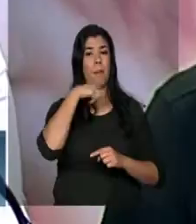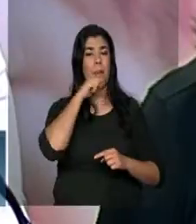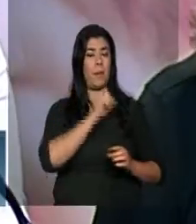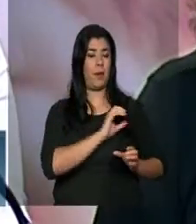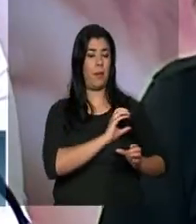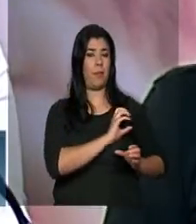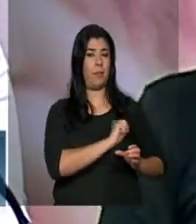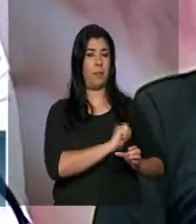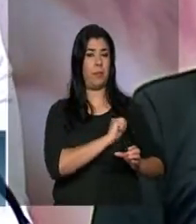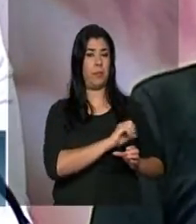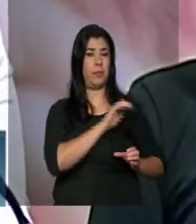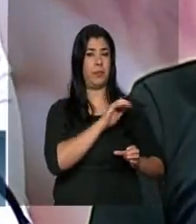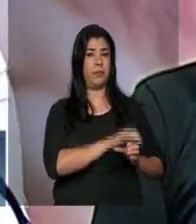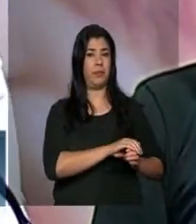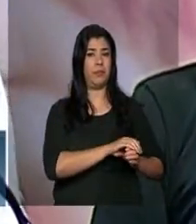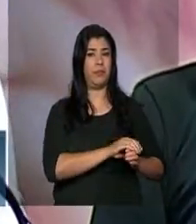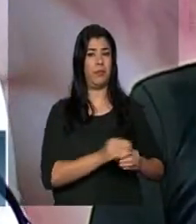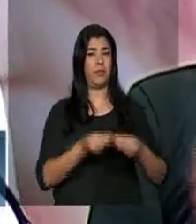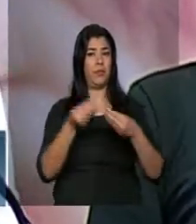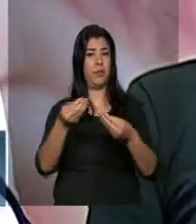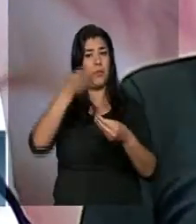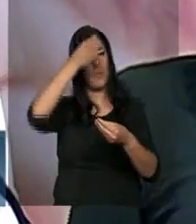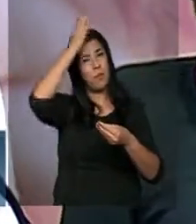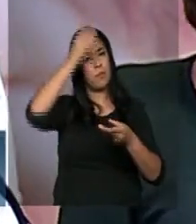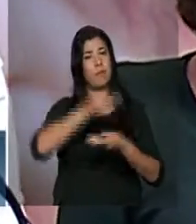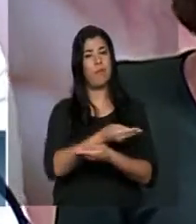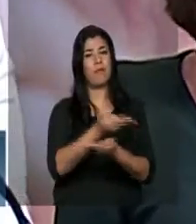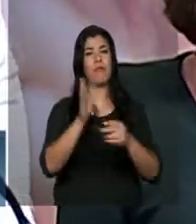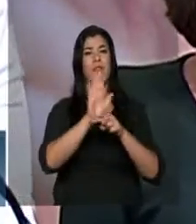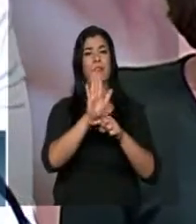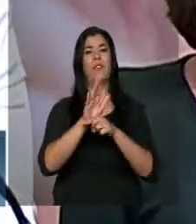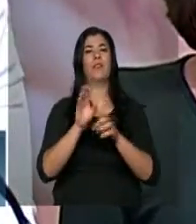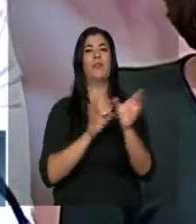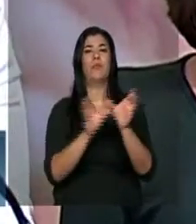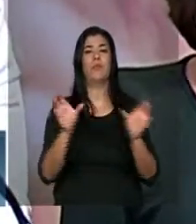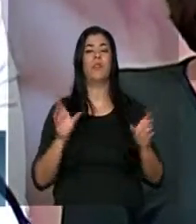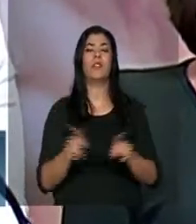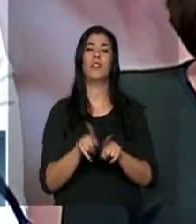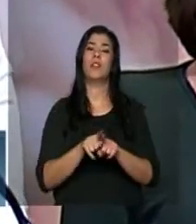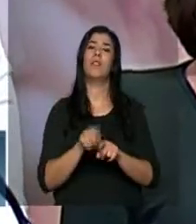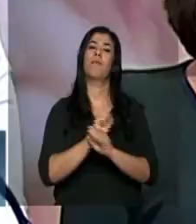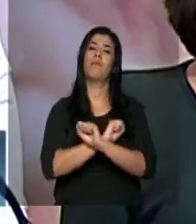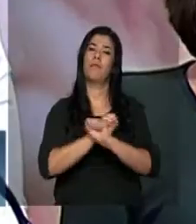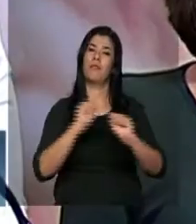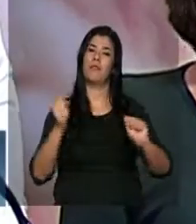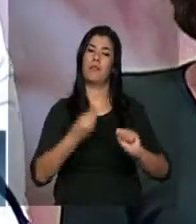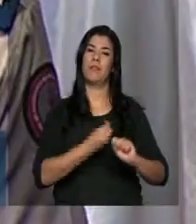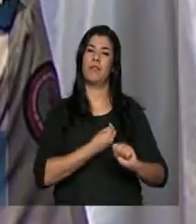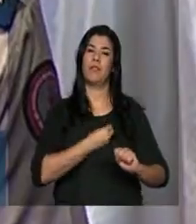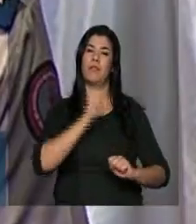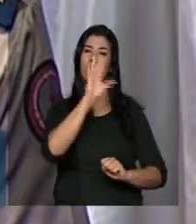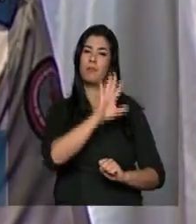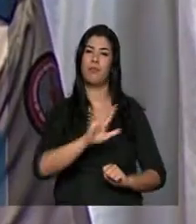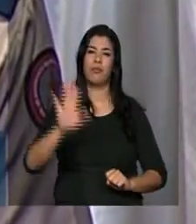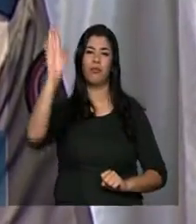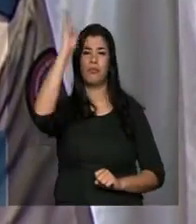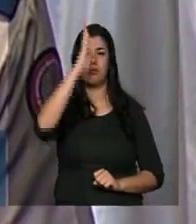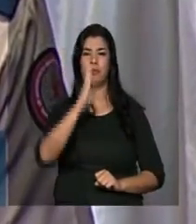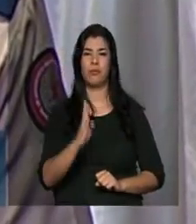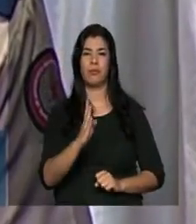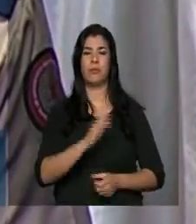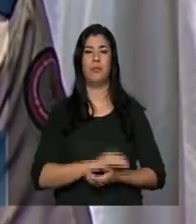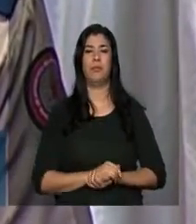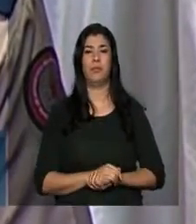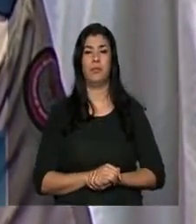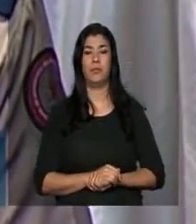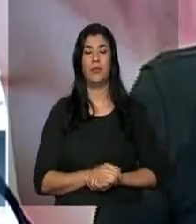atividade extremamente importante, extremamente relevante e que salva vidas, né, Brasil, Brasil afora.